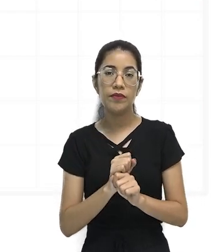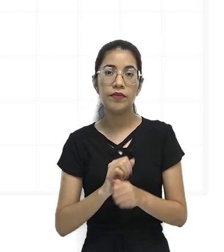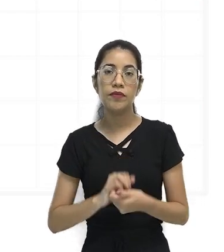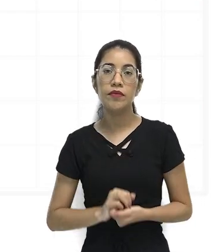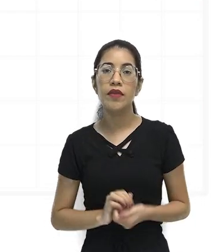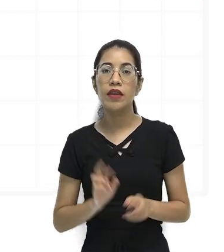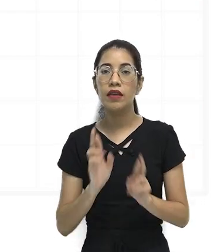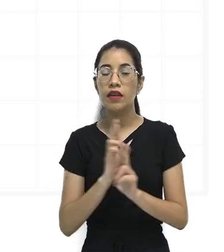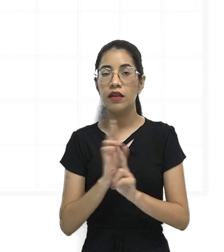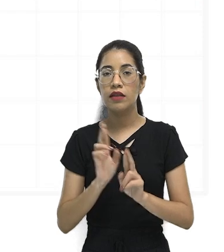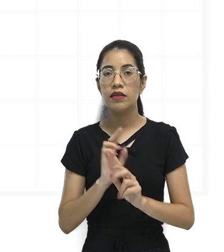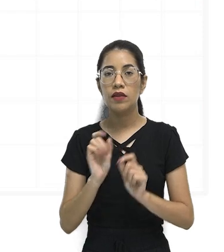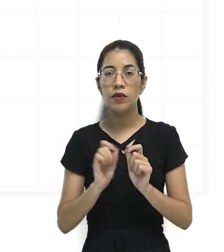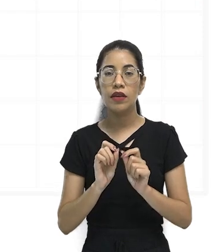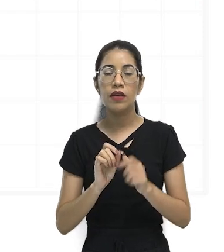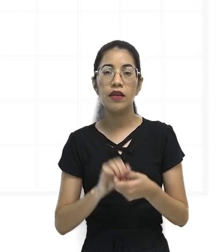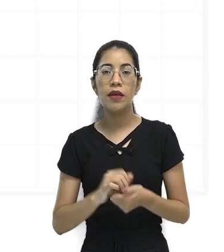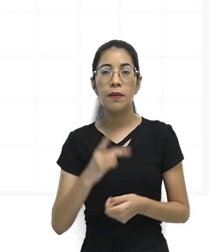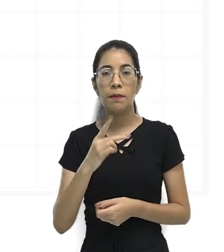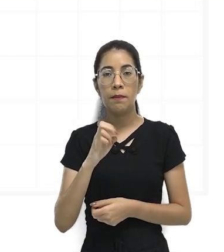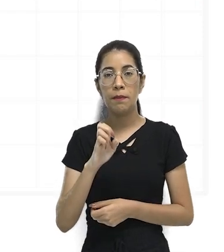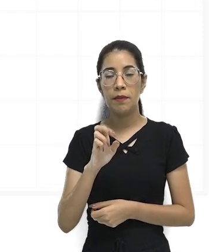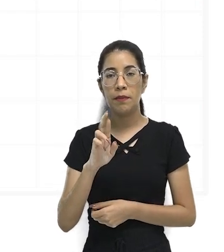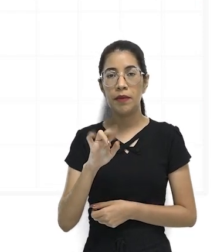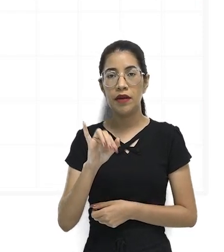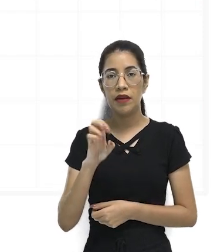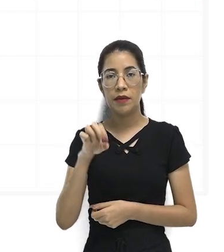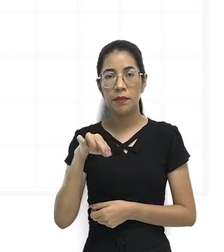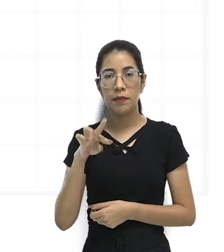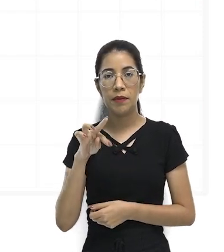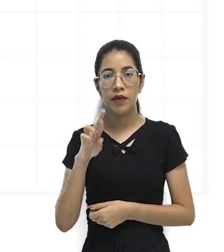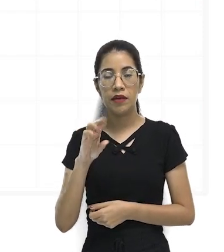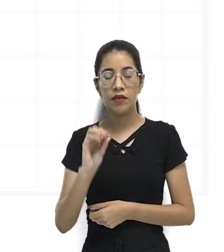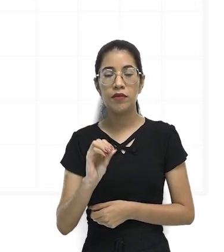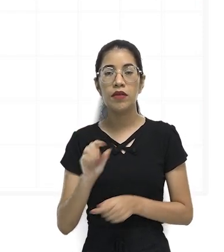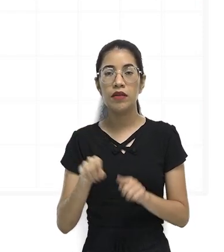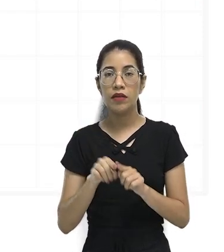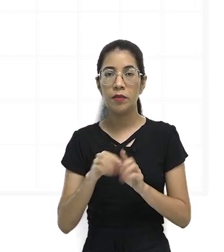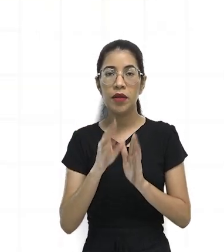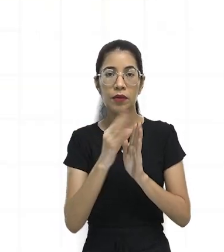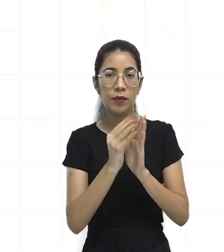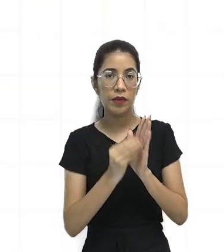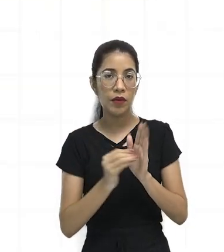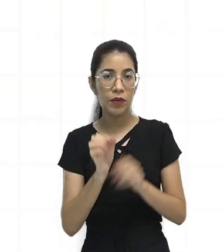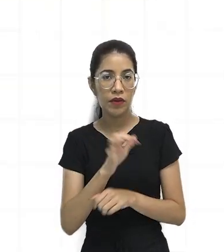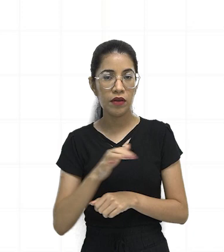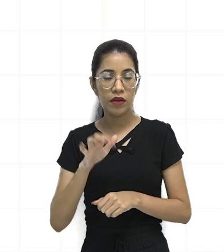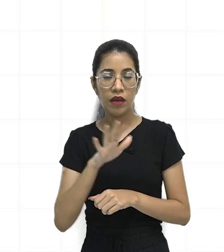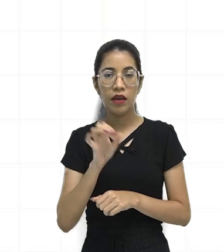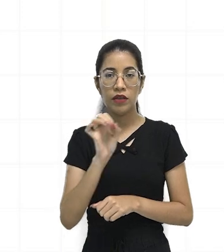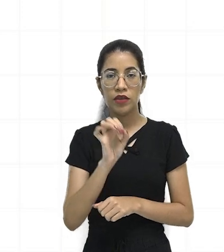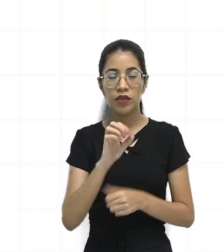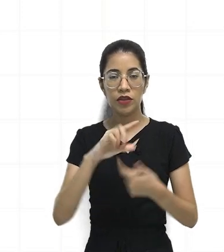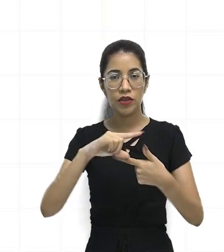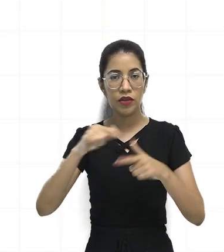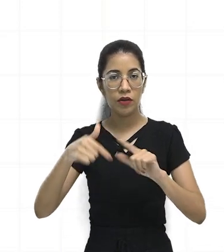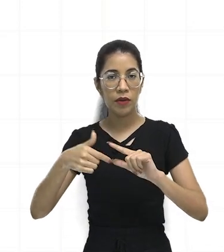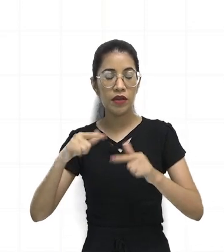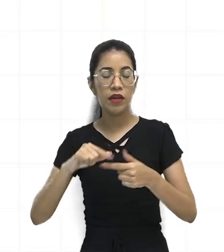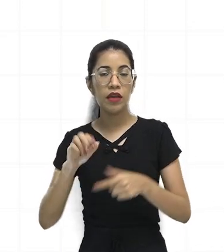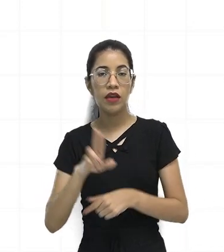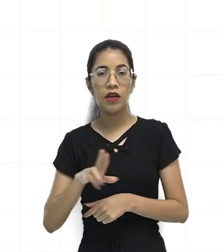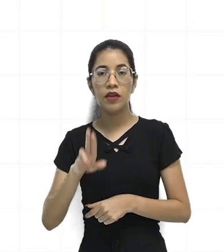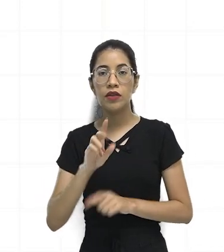Questão envolvendo perímetro, tá? É um conteúdo de geometria, onde a gente trabalha